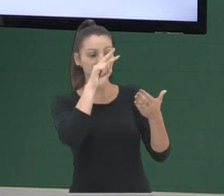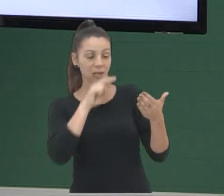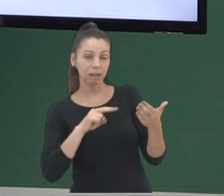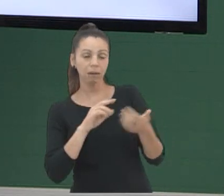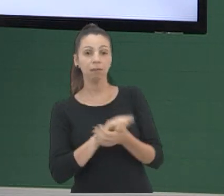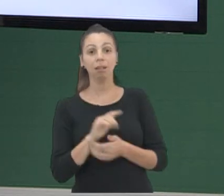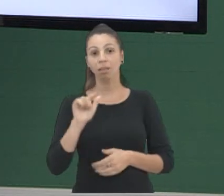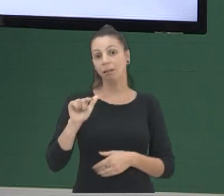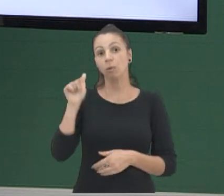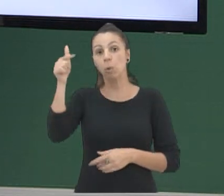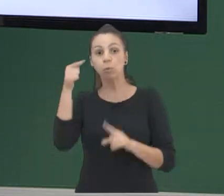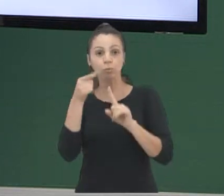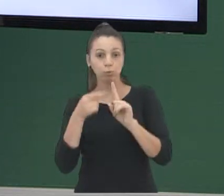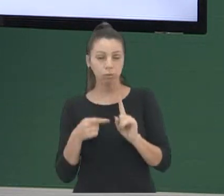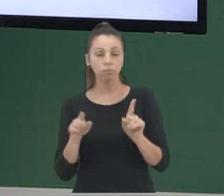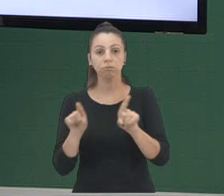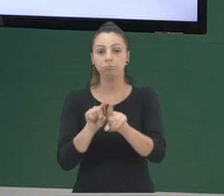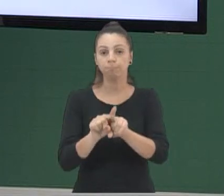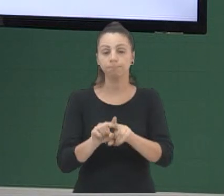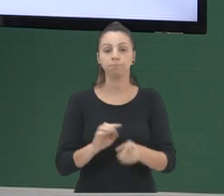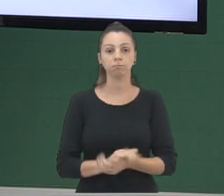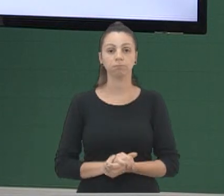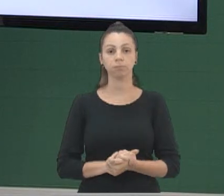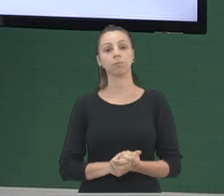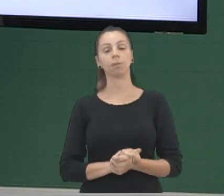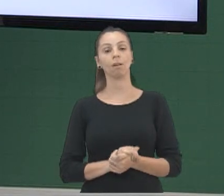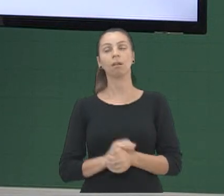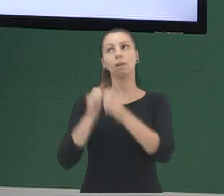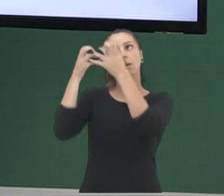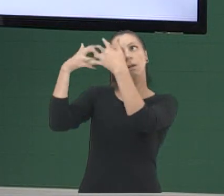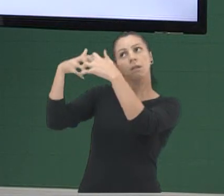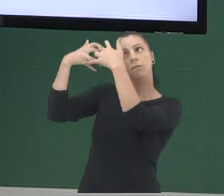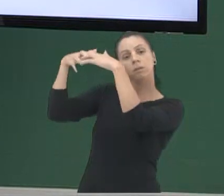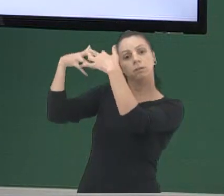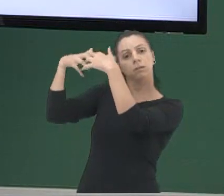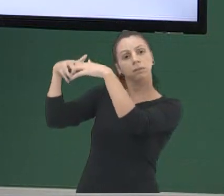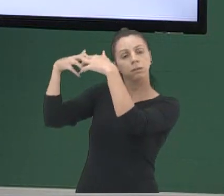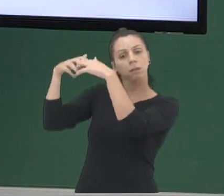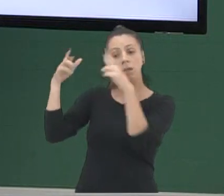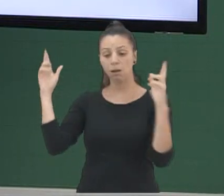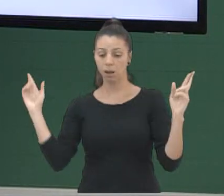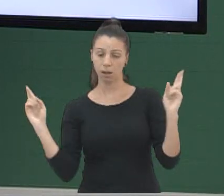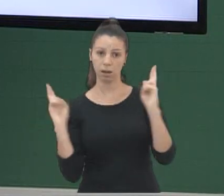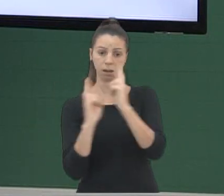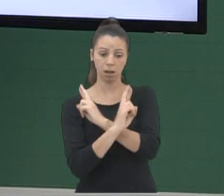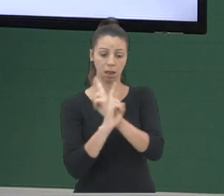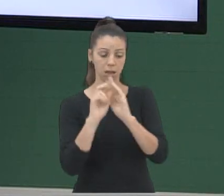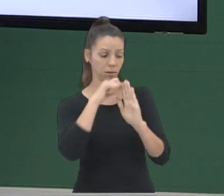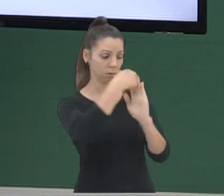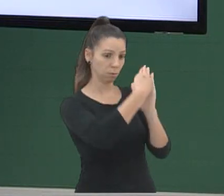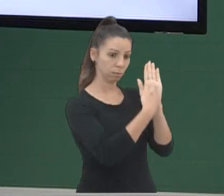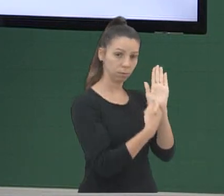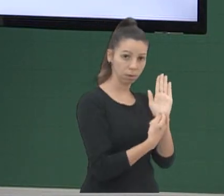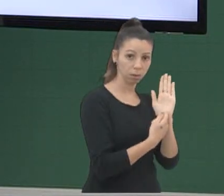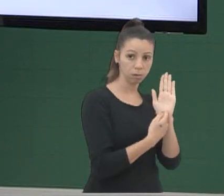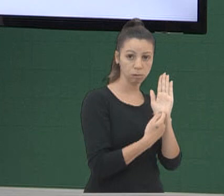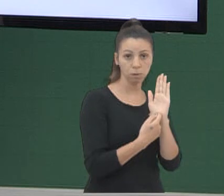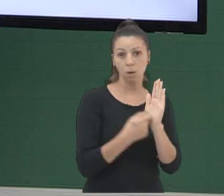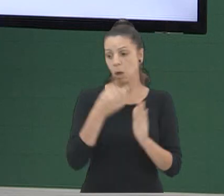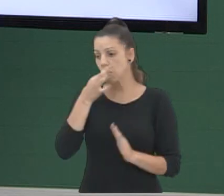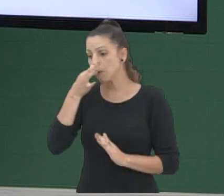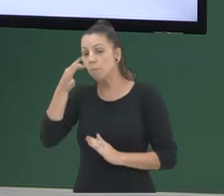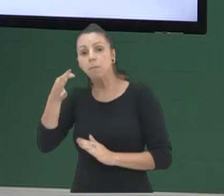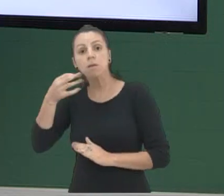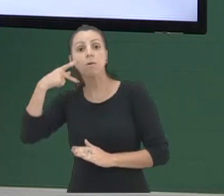tem outras questões aí, tá? Então, espero que você tenha refletido um pouquinho e feito essa relação com o texto que você leu e com aquilo que